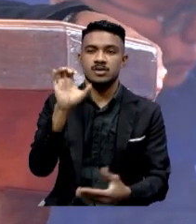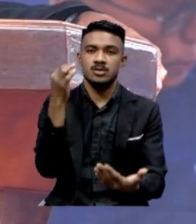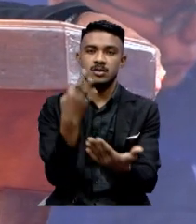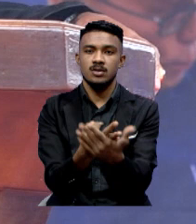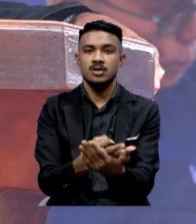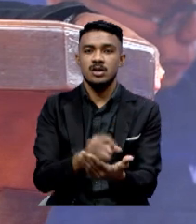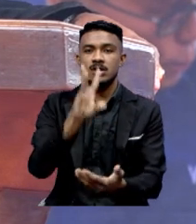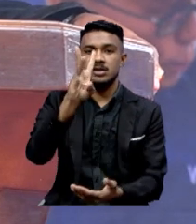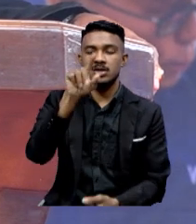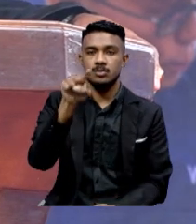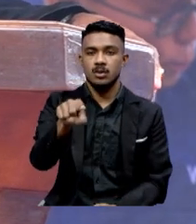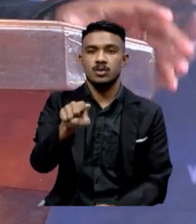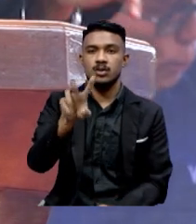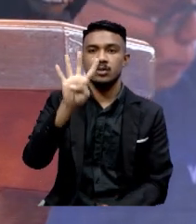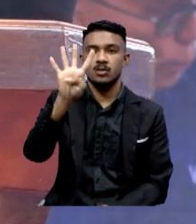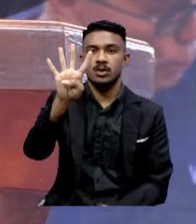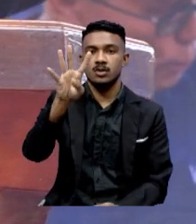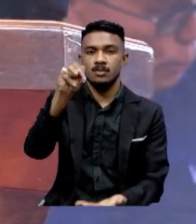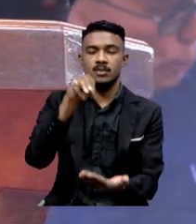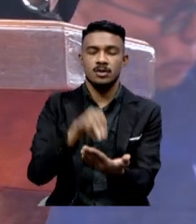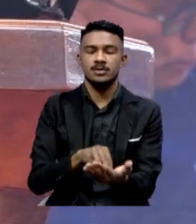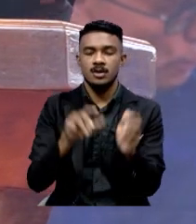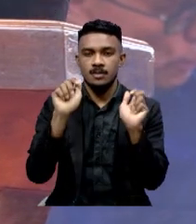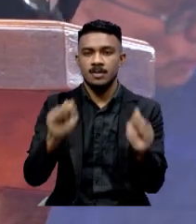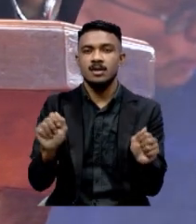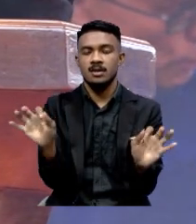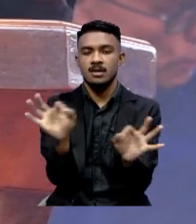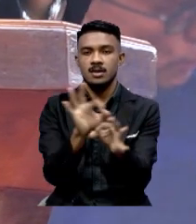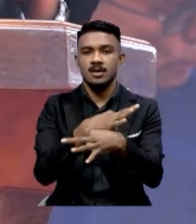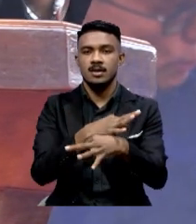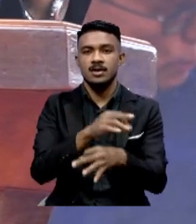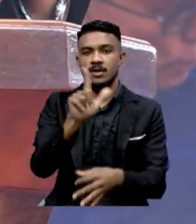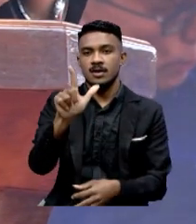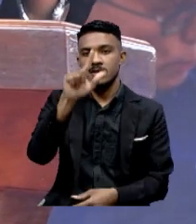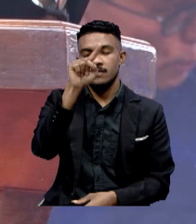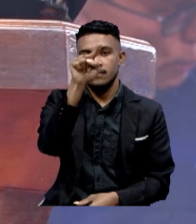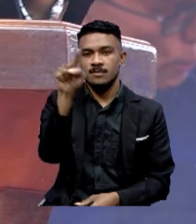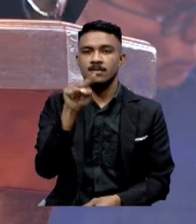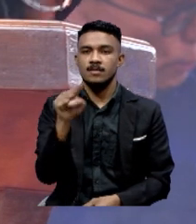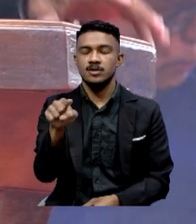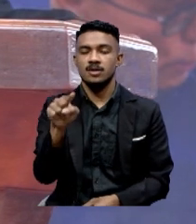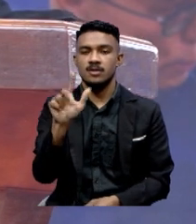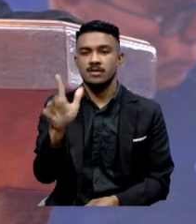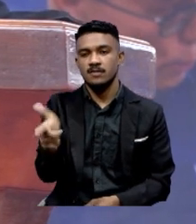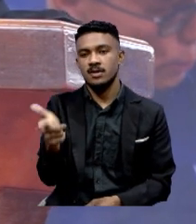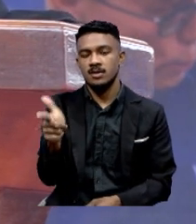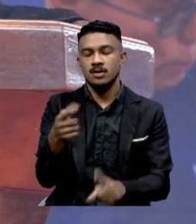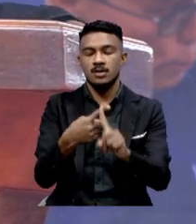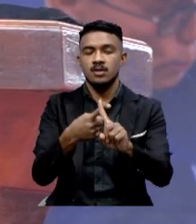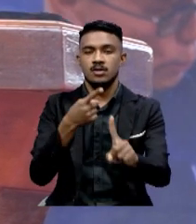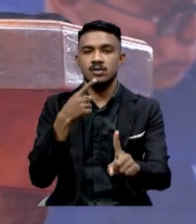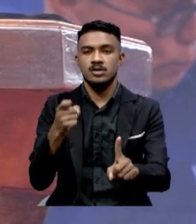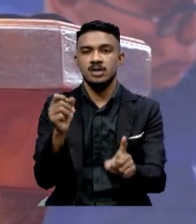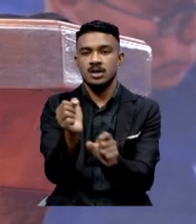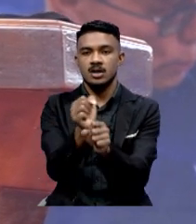6.4 milhões pode reabilita 20% usi